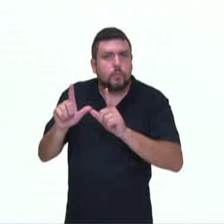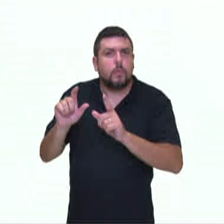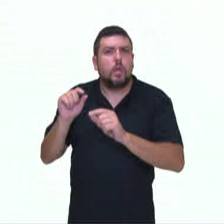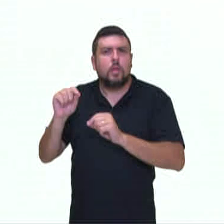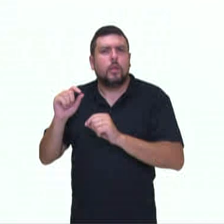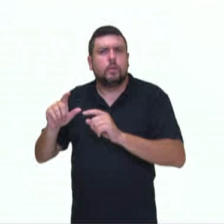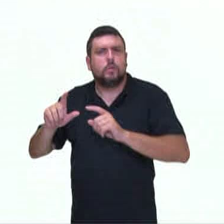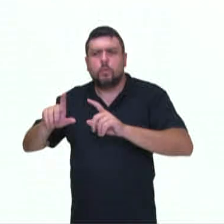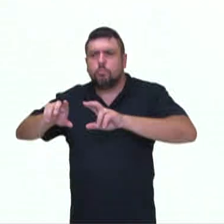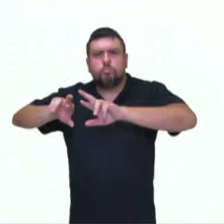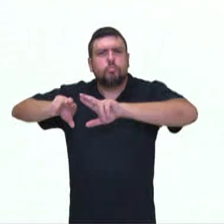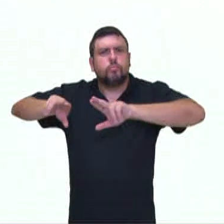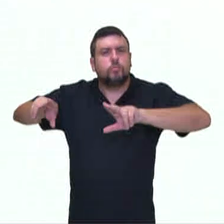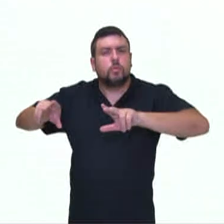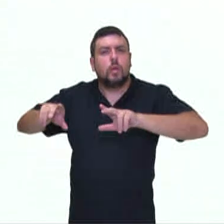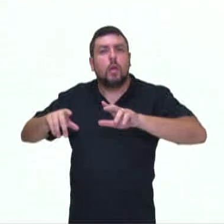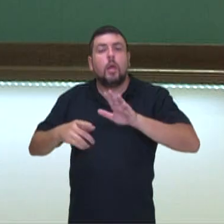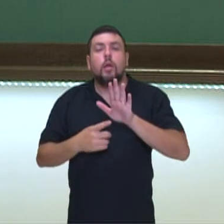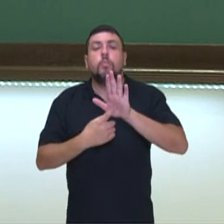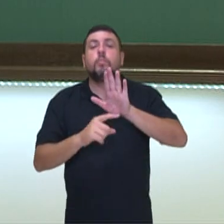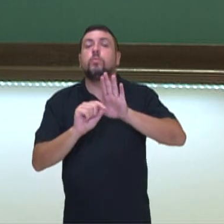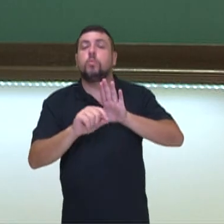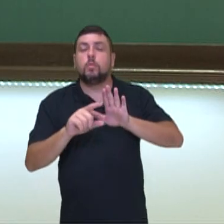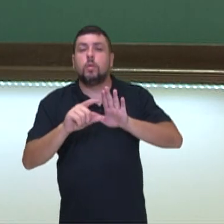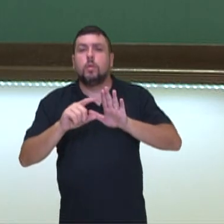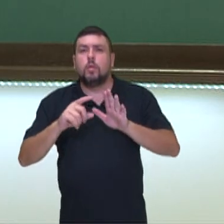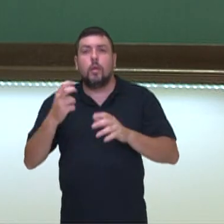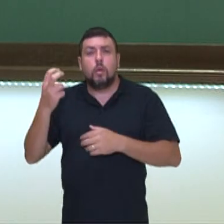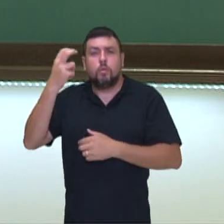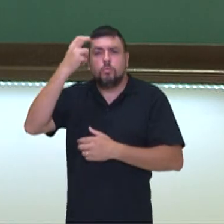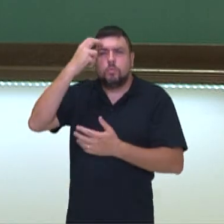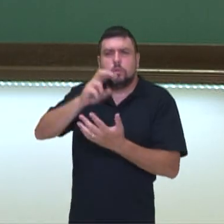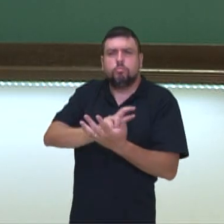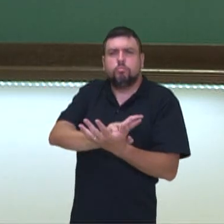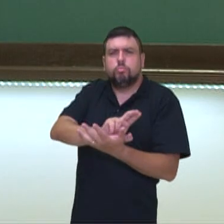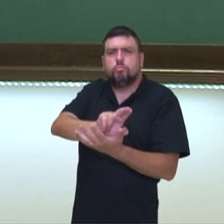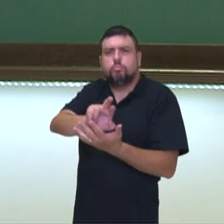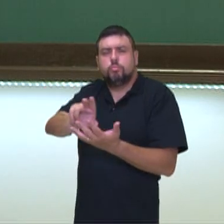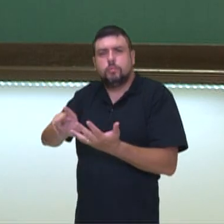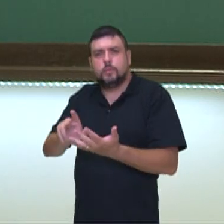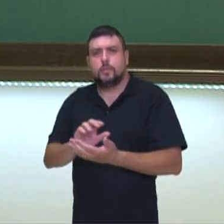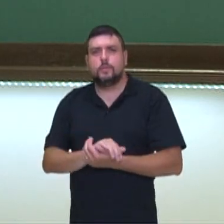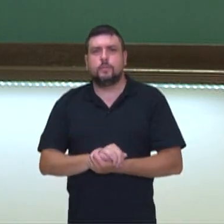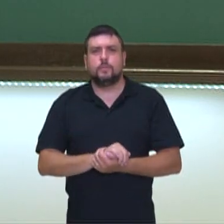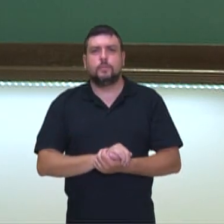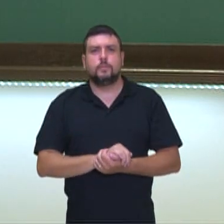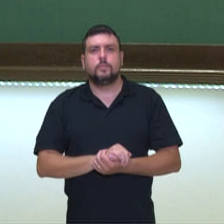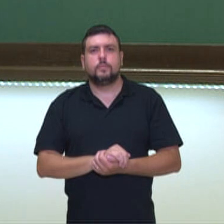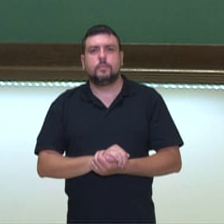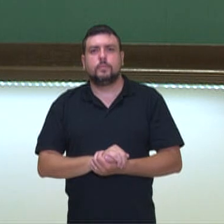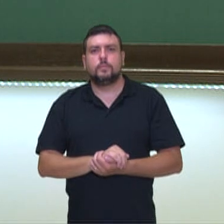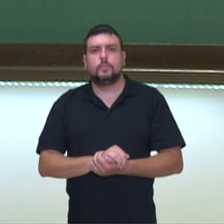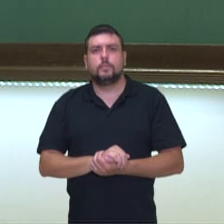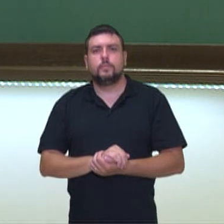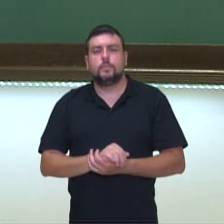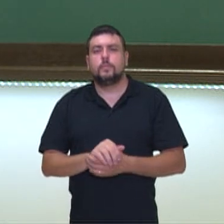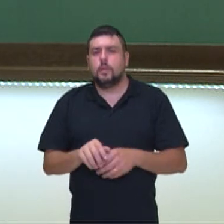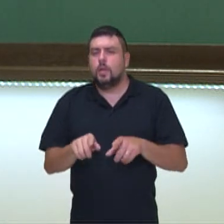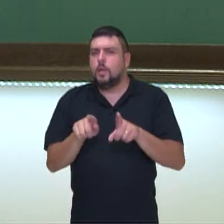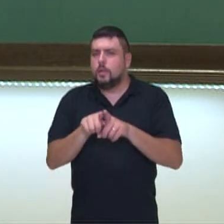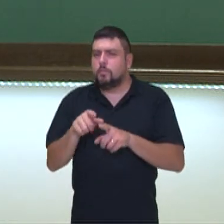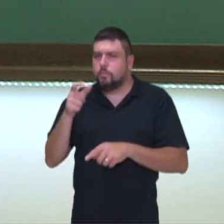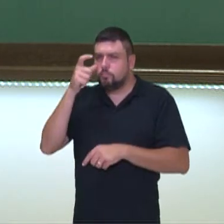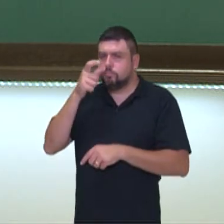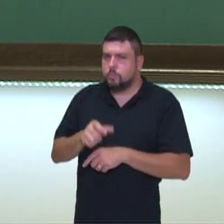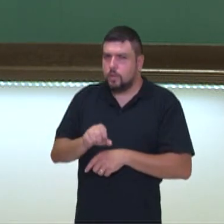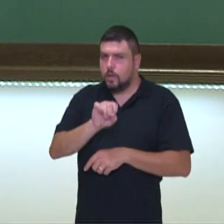vários monitores, mostrando a pluralidade cultural que este país carrega. Tá? E é interessante, se vocês